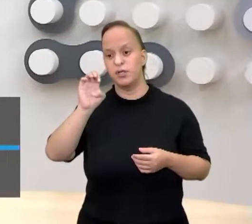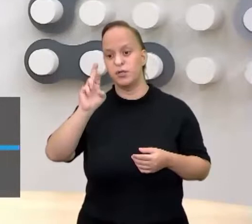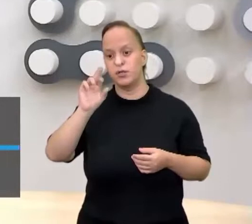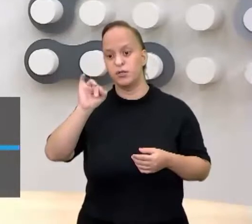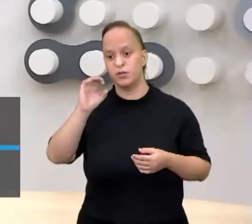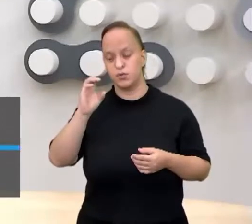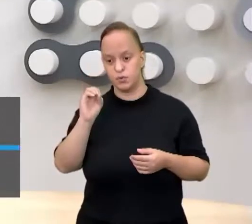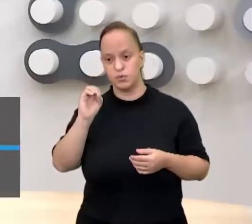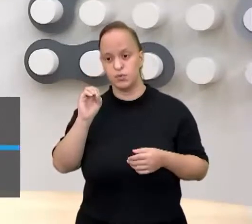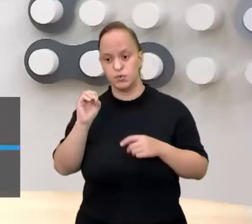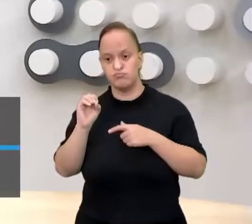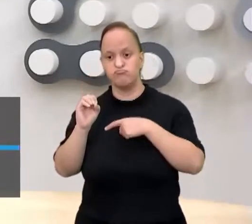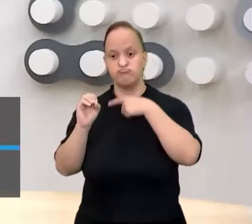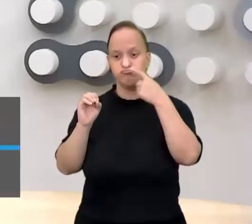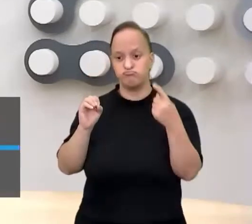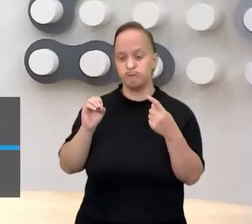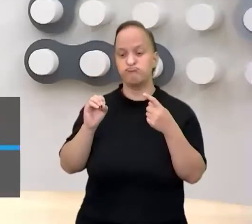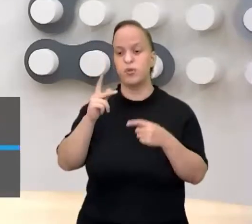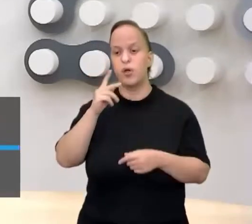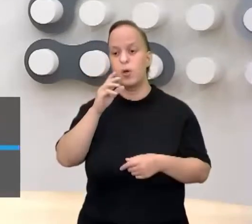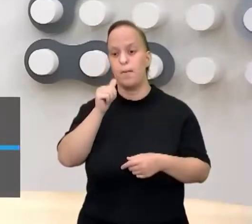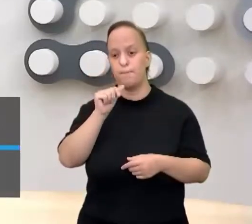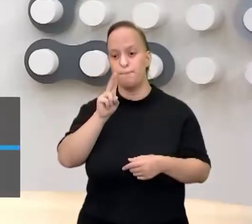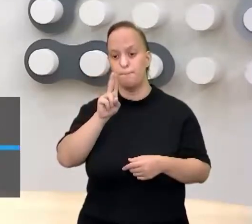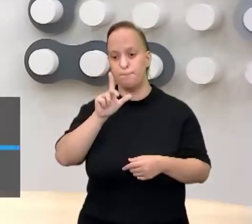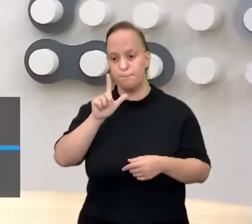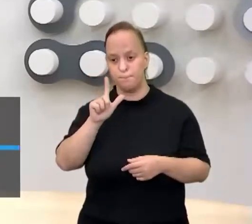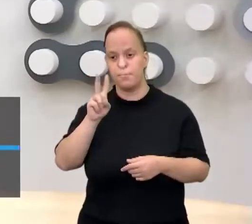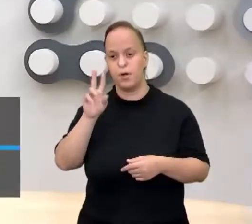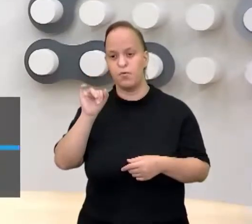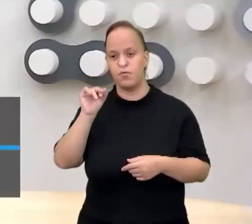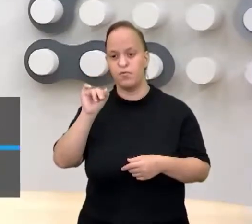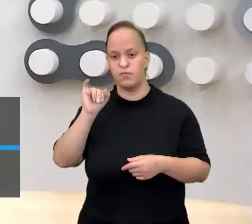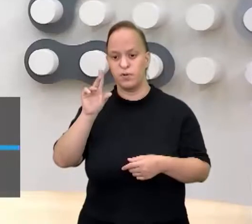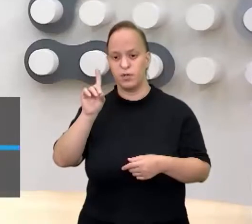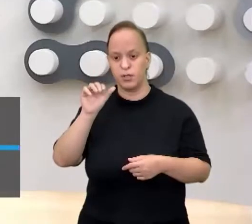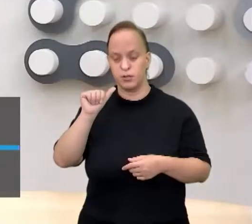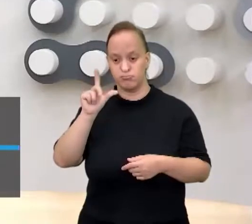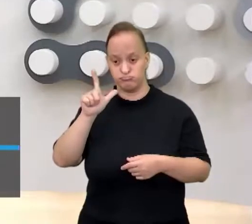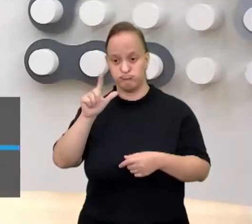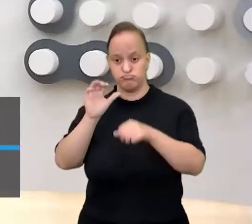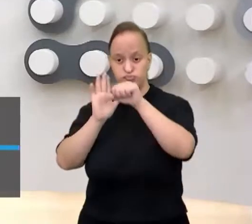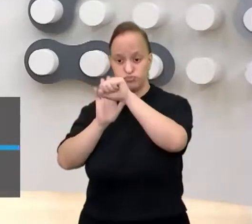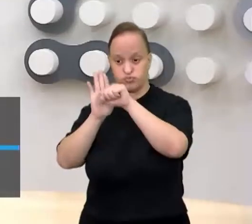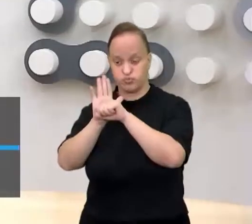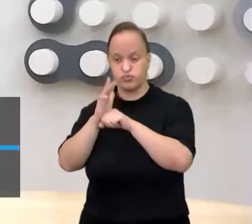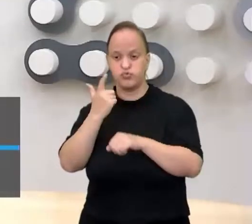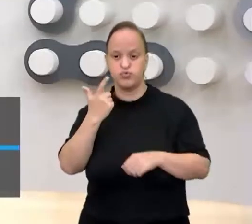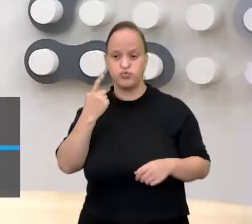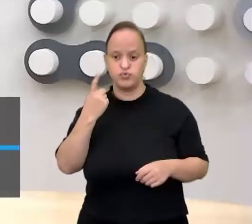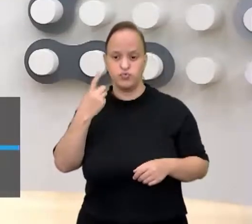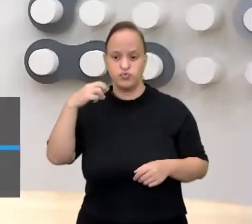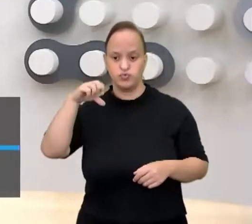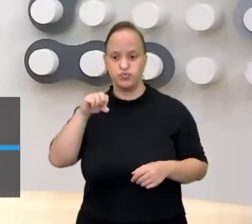depois do Paul Vidal-Delablache. E a gente viu o contexto histórico dos dois pensadores do século XIX. Um pensava